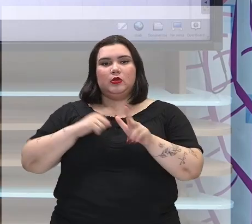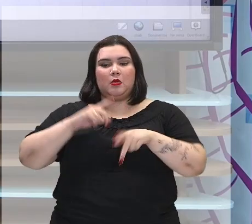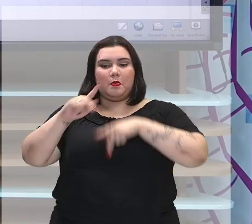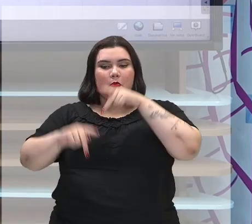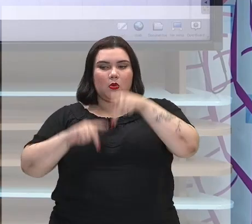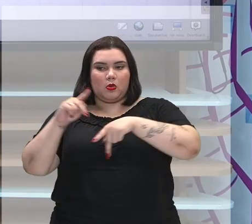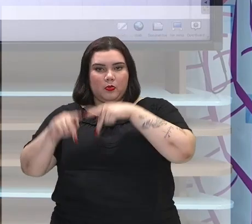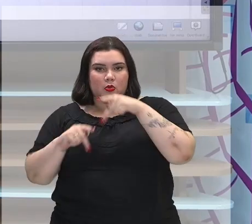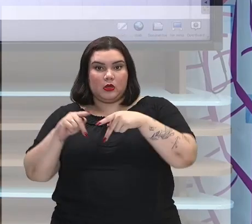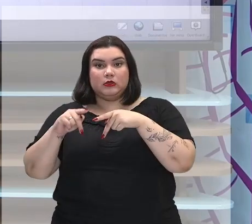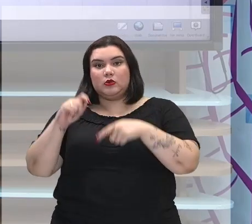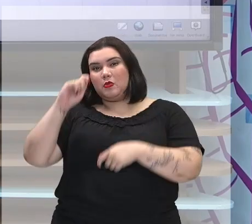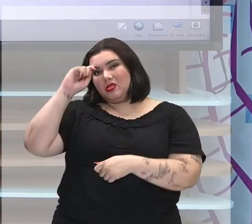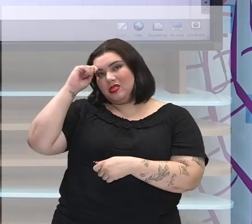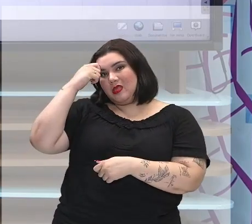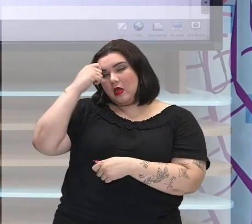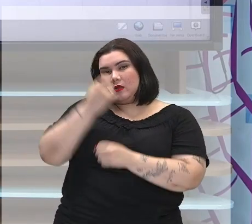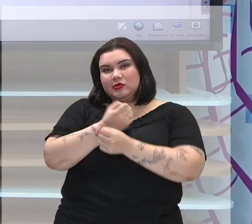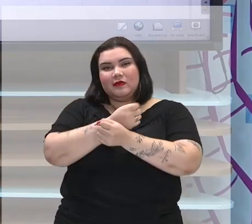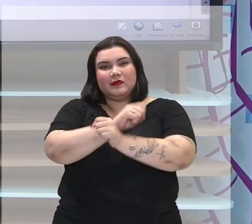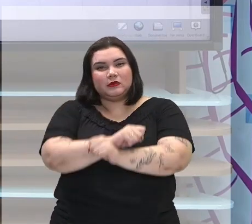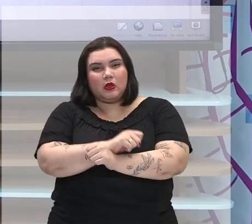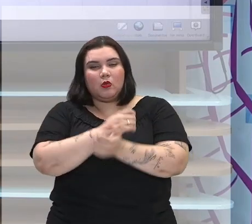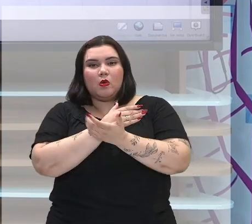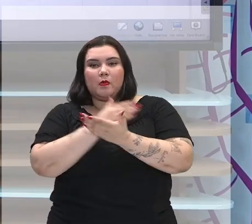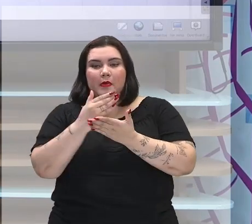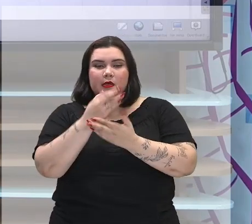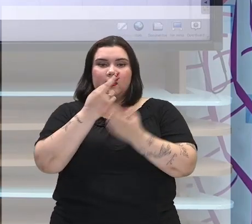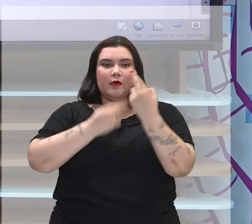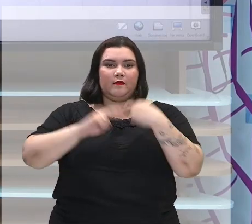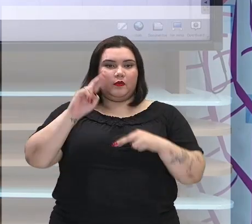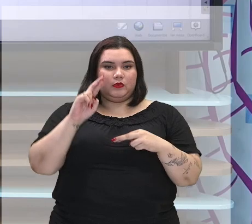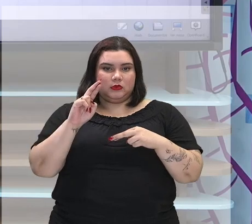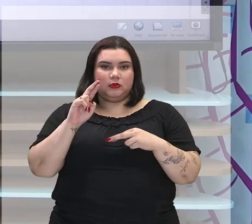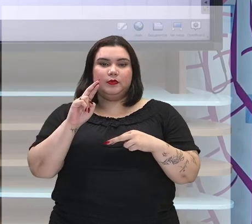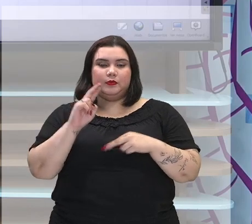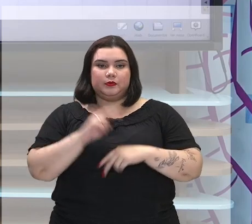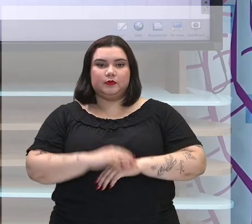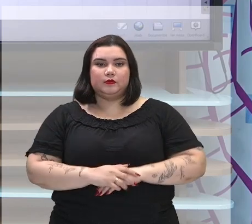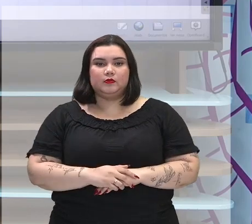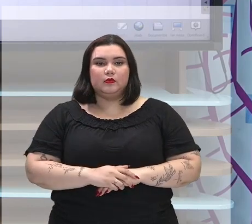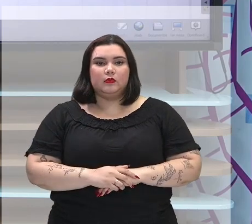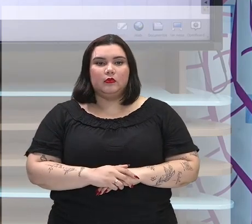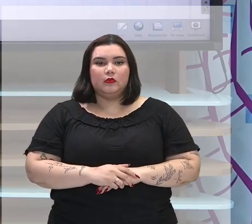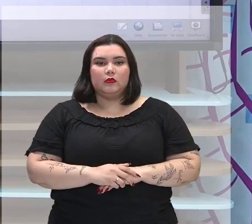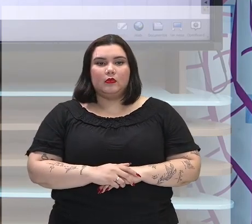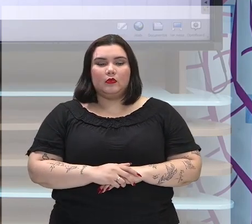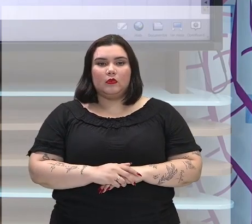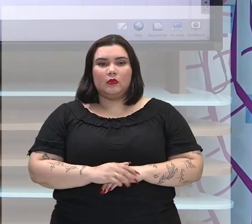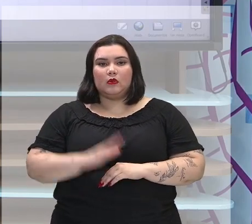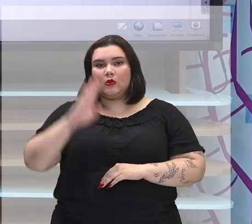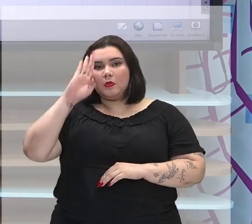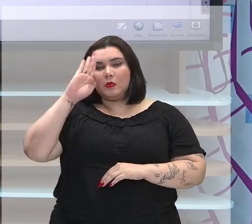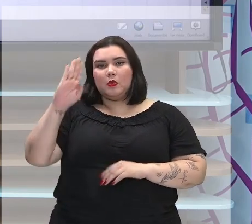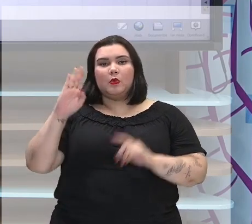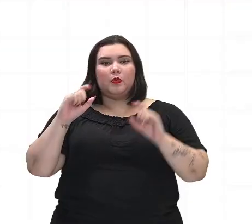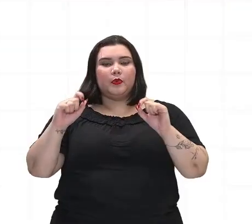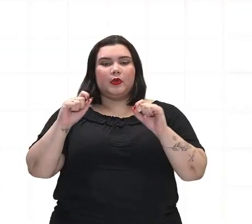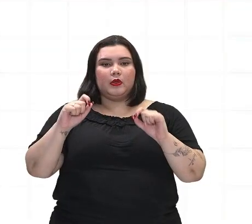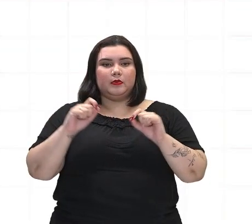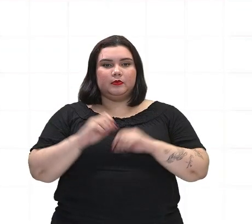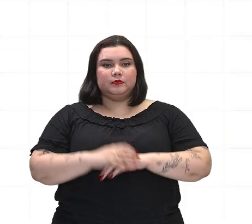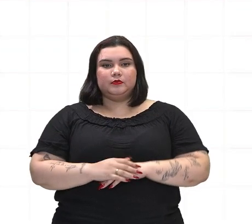revoltando-se, principalmente com a figura, né, de Toussaint. Olha